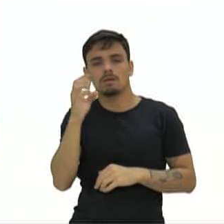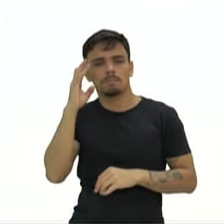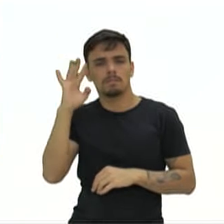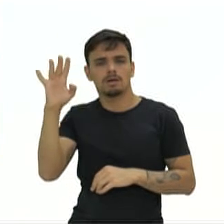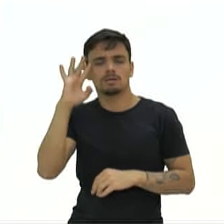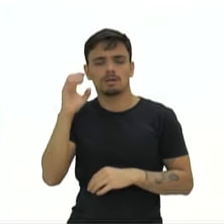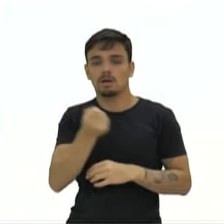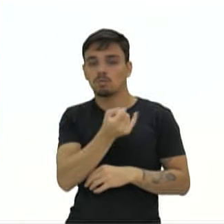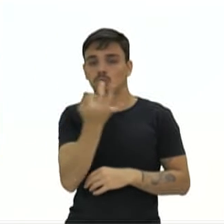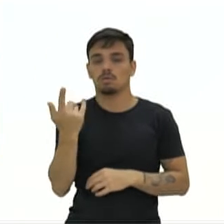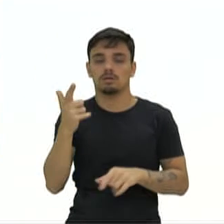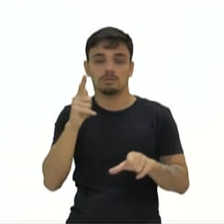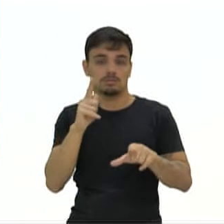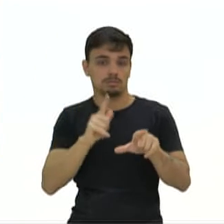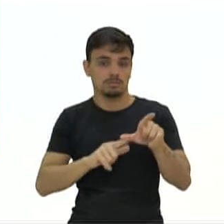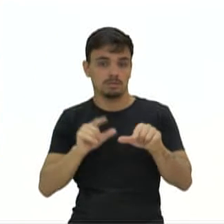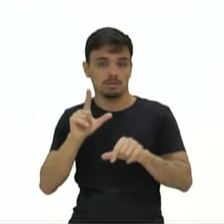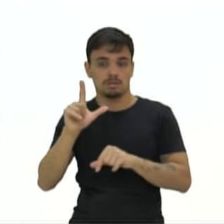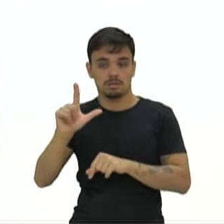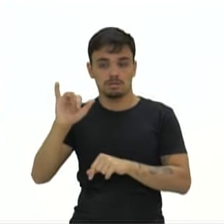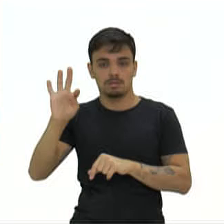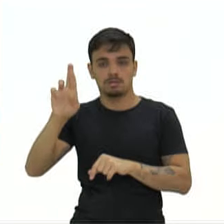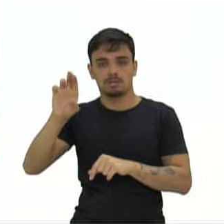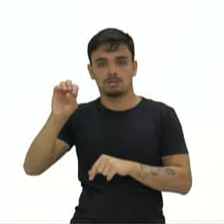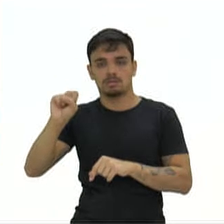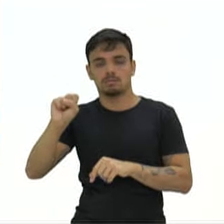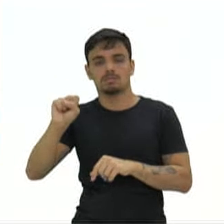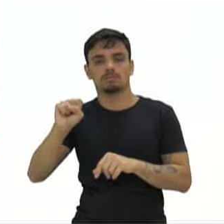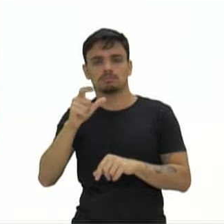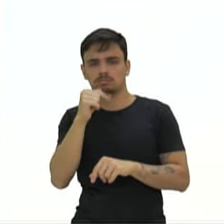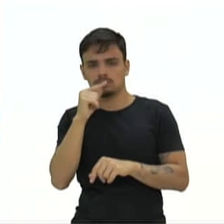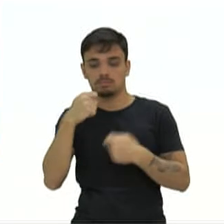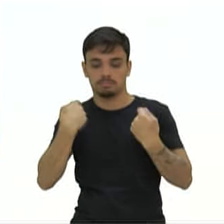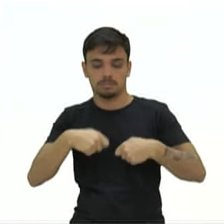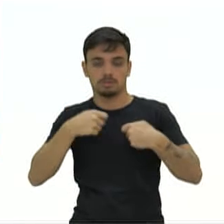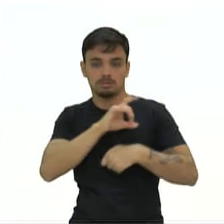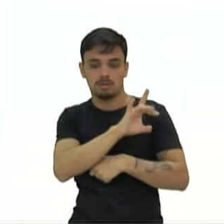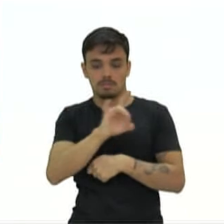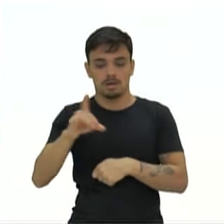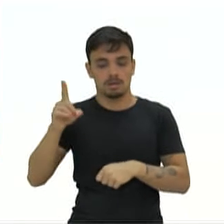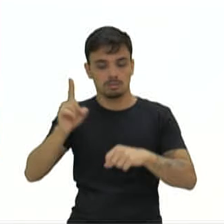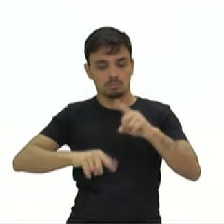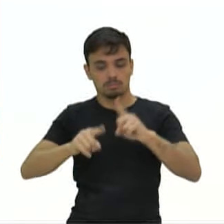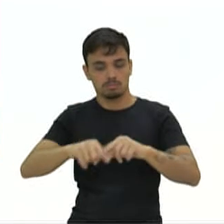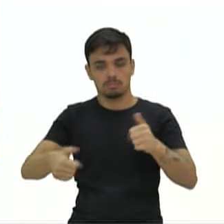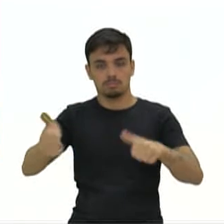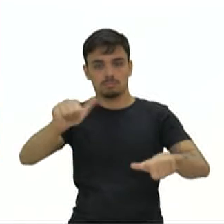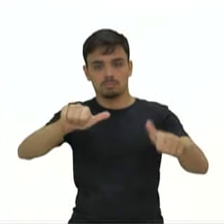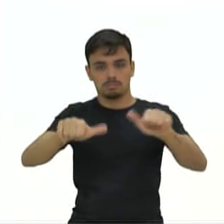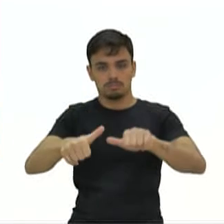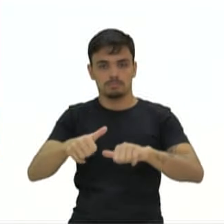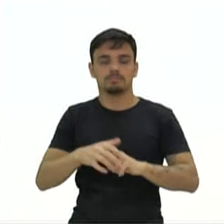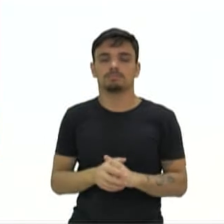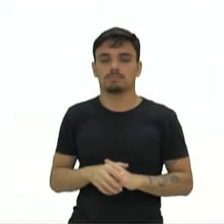quantos litros de água é necessário ou são necessários para cada um desses produtos. Só a carne de boi ali,